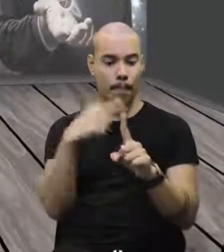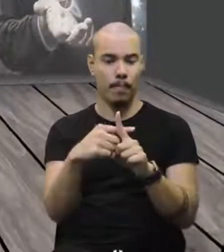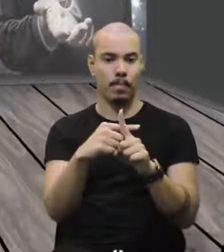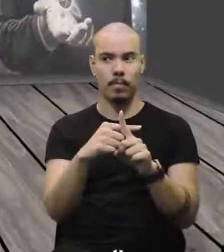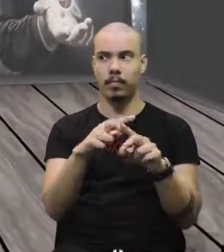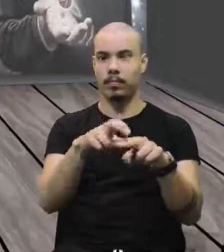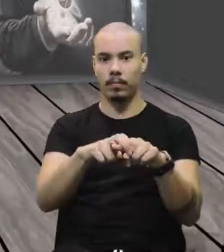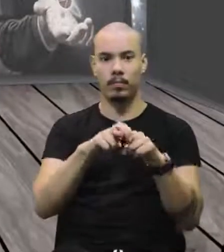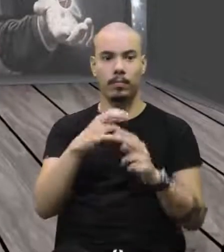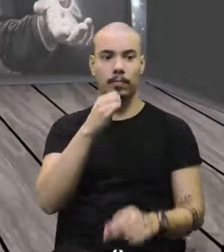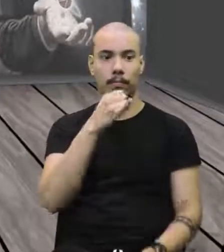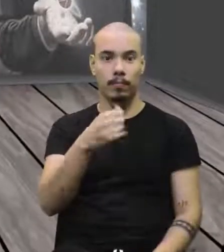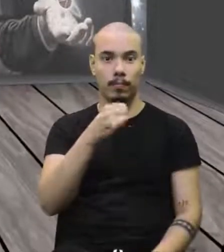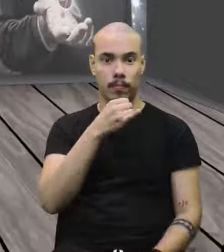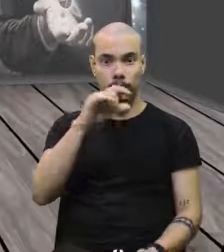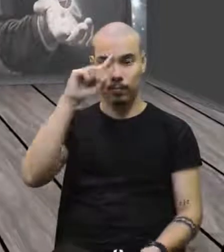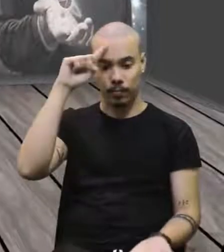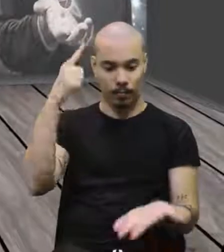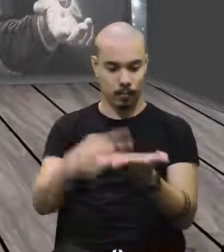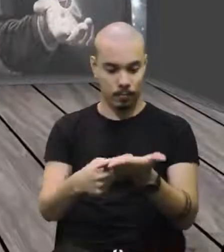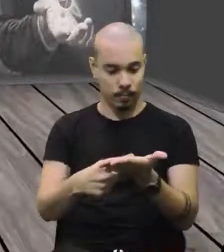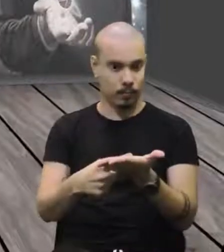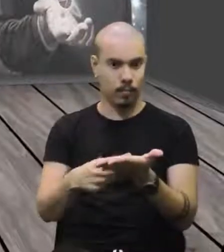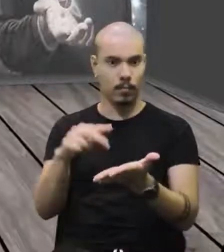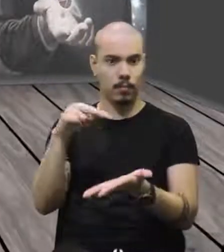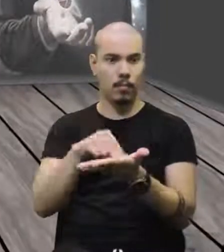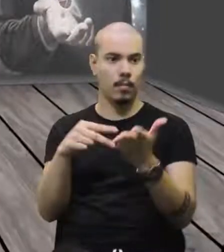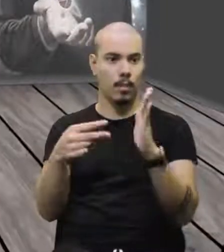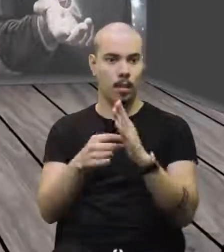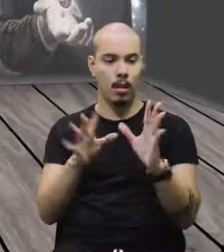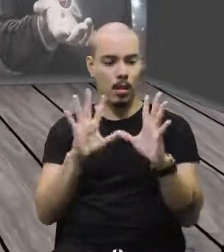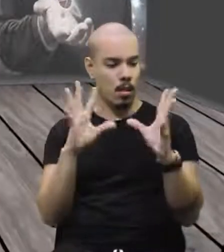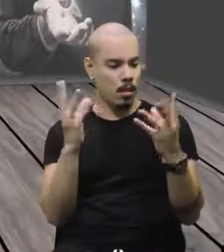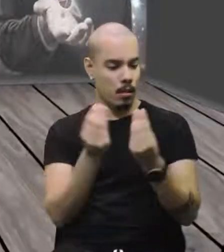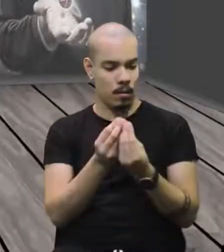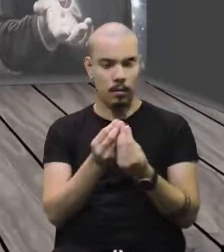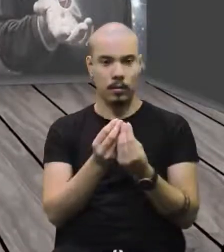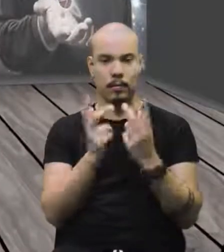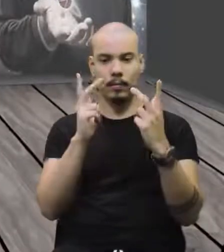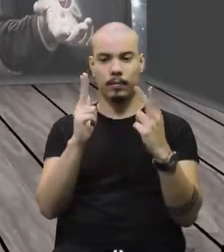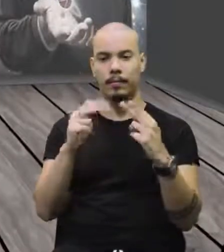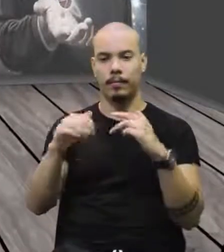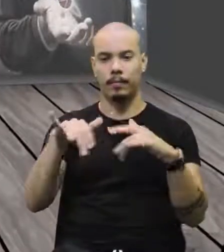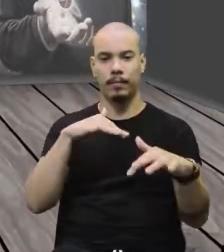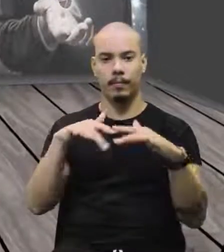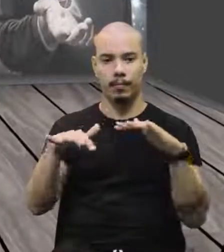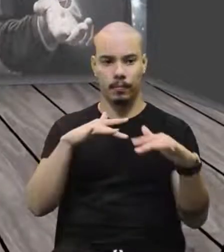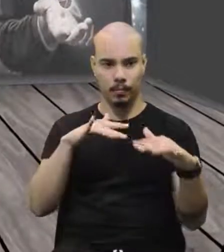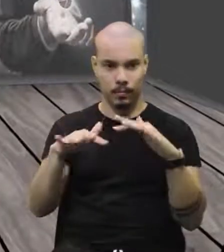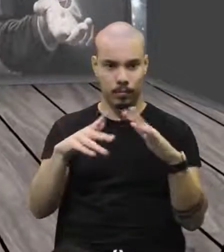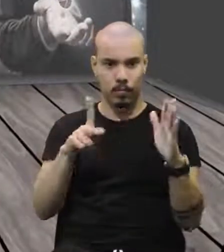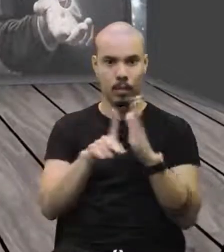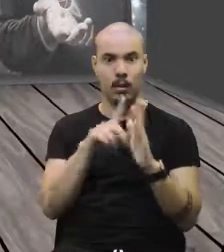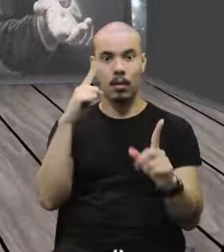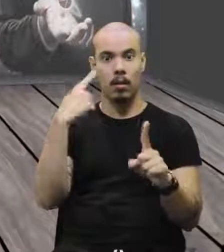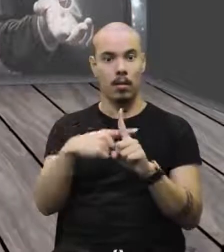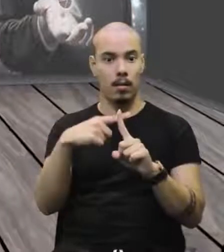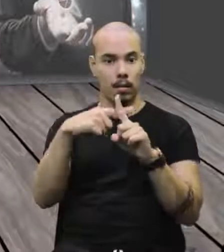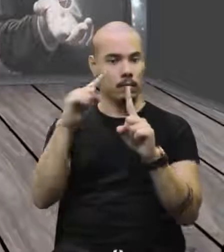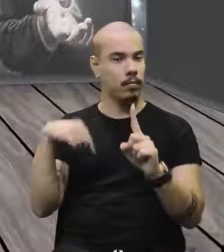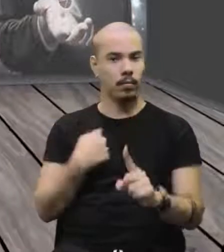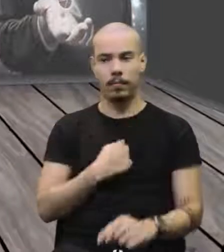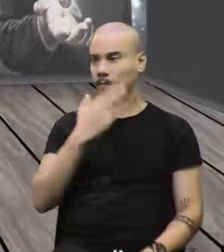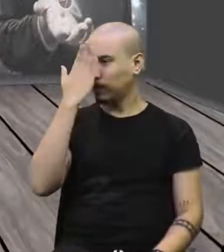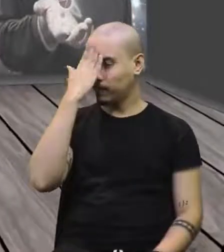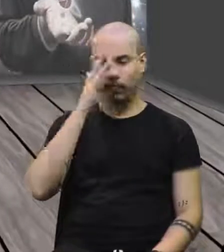na corrente convencional, as partículas é como se movimentassem as partículas positivas, que a gente sabe que não